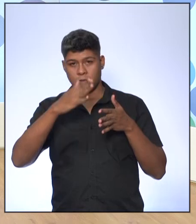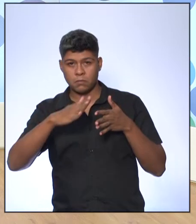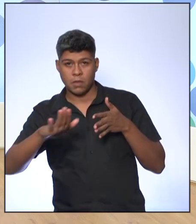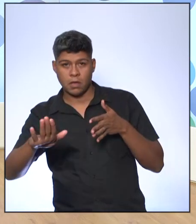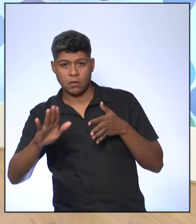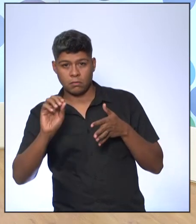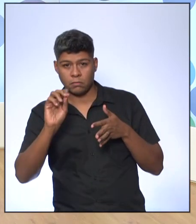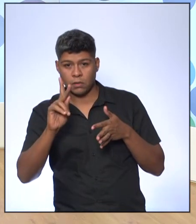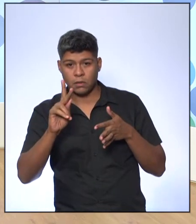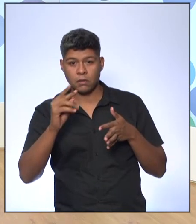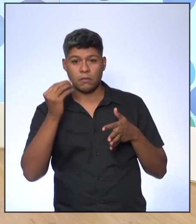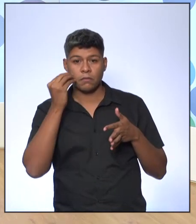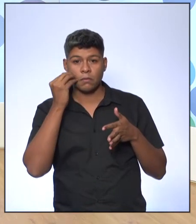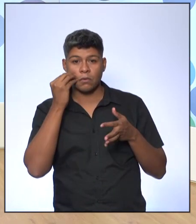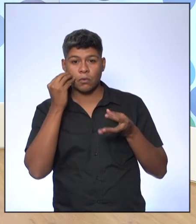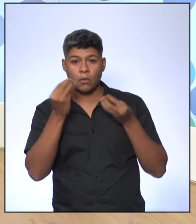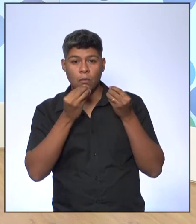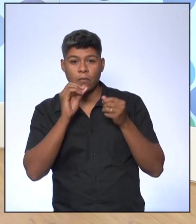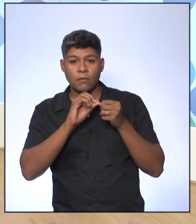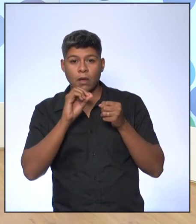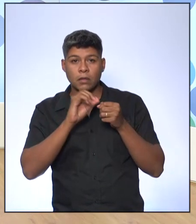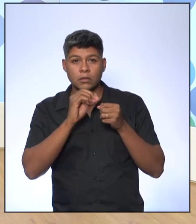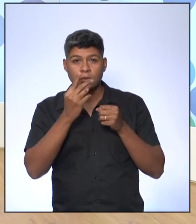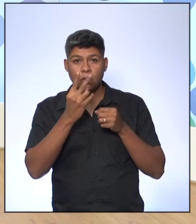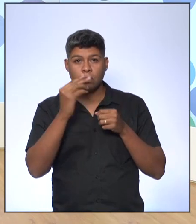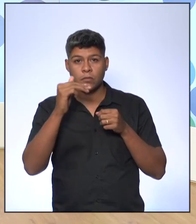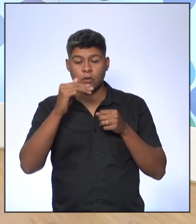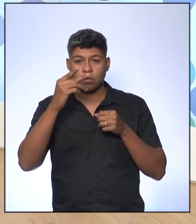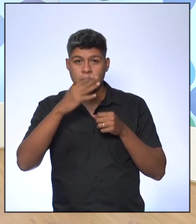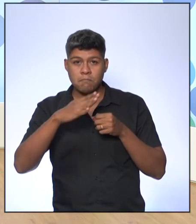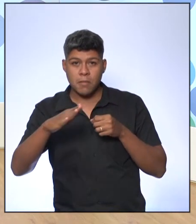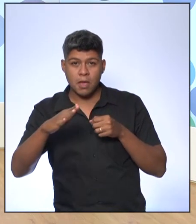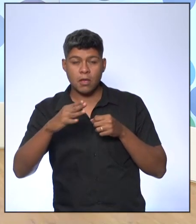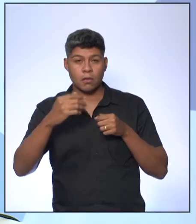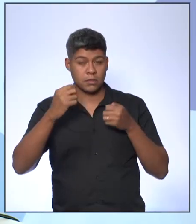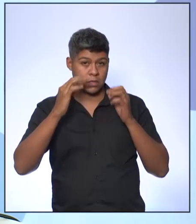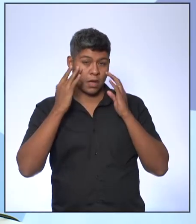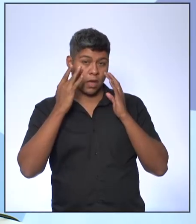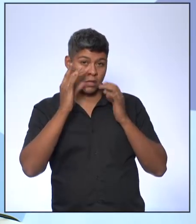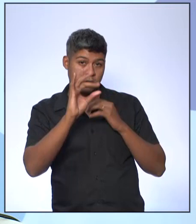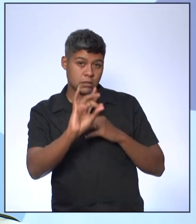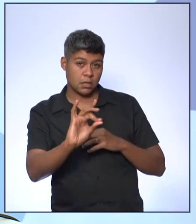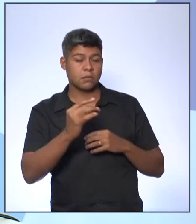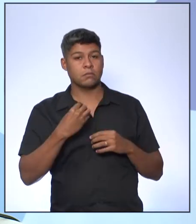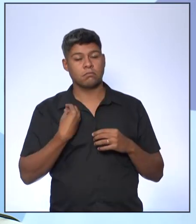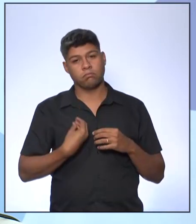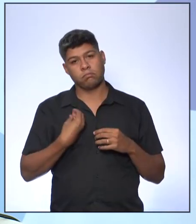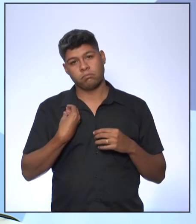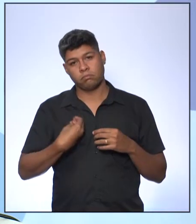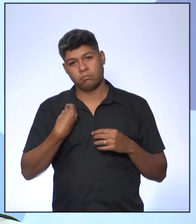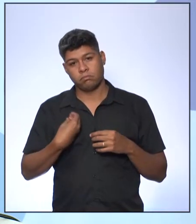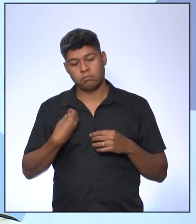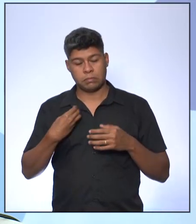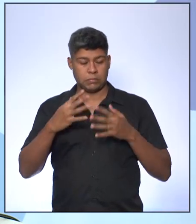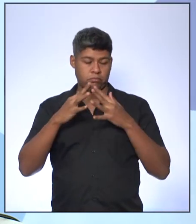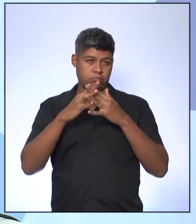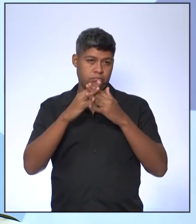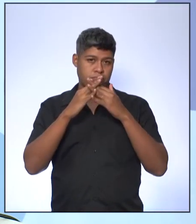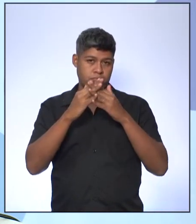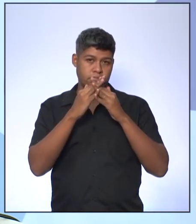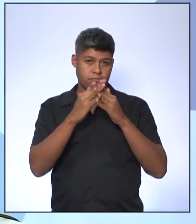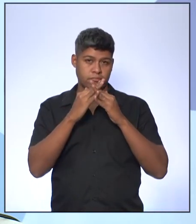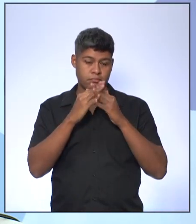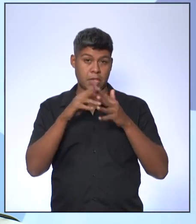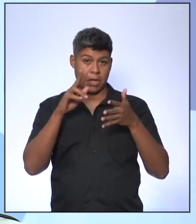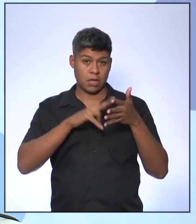bom? Eles veem aqui Isso. como é que fazem isso daí. 2 minutos e meio, porque você precisa ler e presta atenção aí para você não se equivocar, hein? Então,